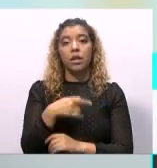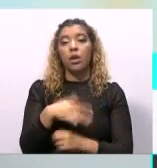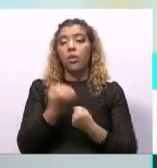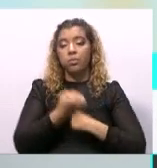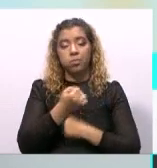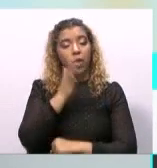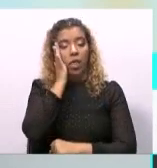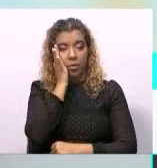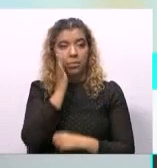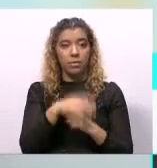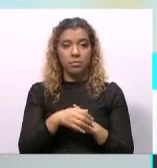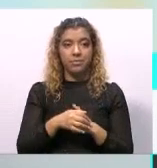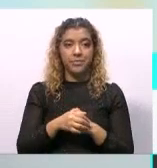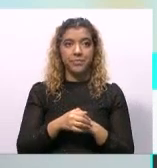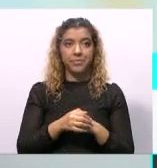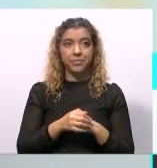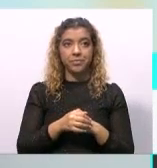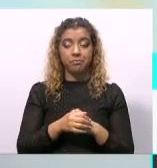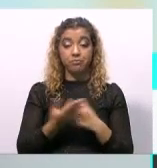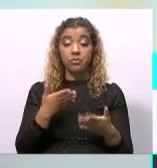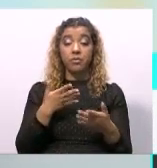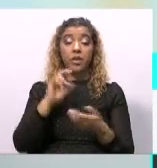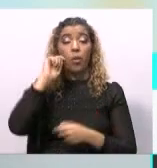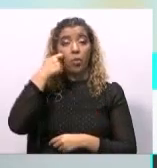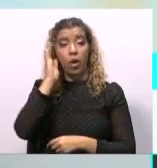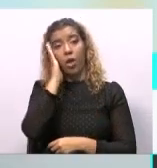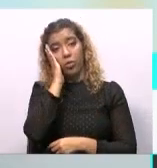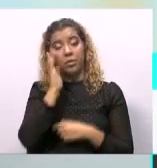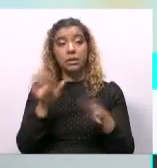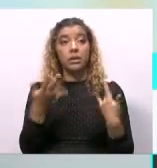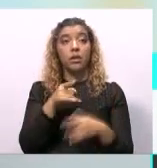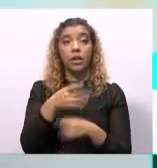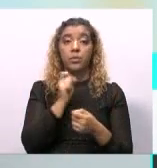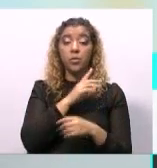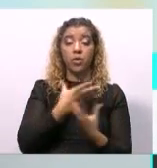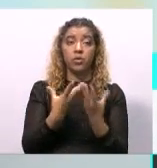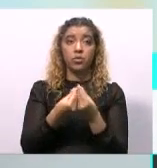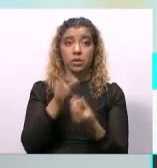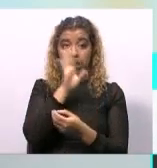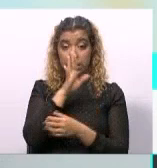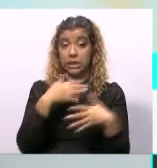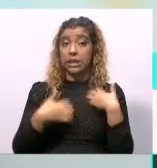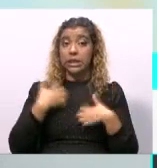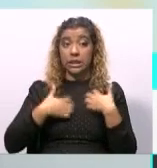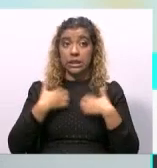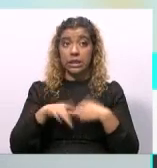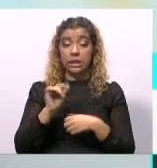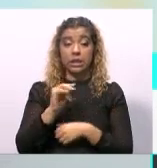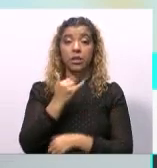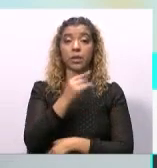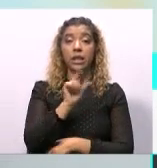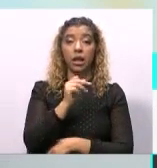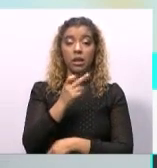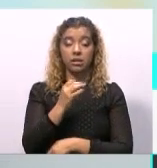ou que vai causar aqui, de alguma forma, que vai perturbar o sono. Então, podemos juntar a lavanda em situações de ansiedade, podemos juntar o ylang-ylang,